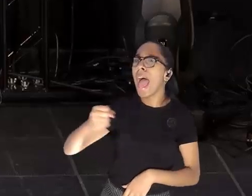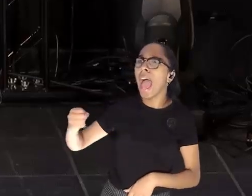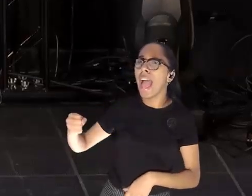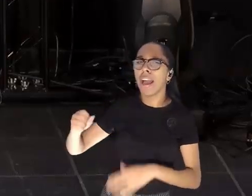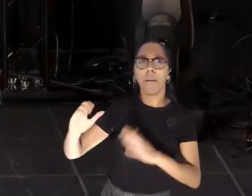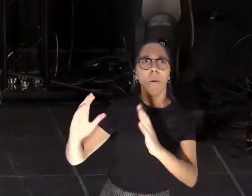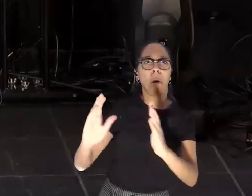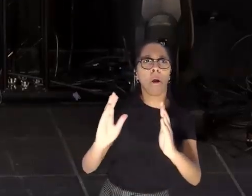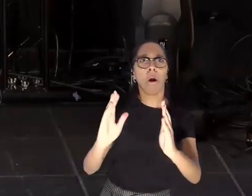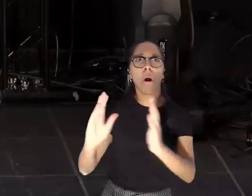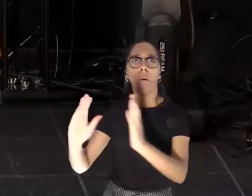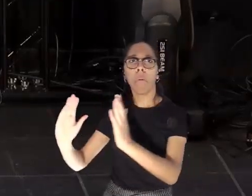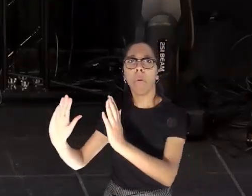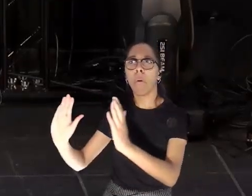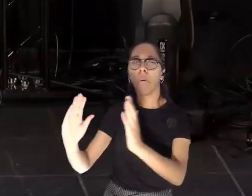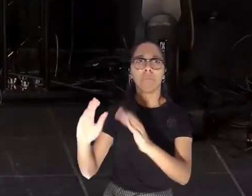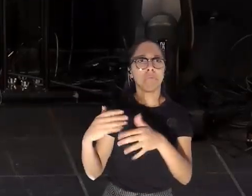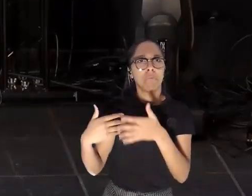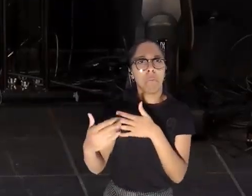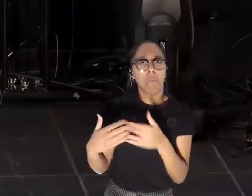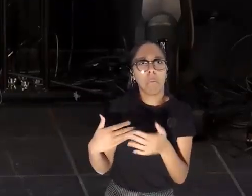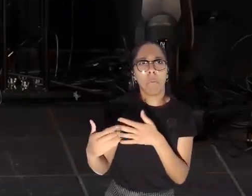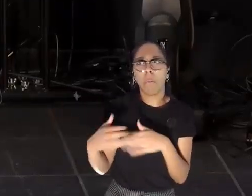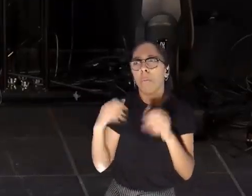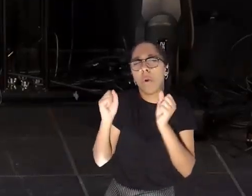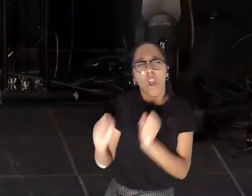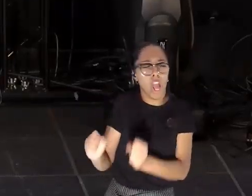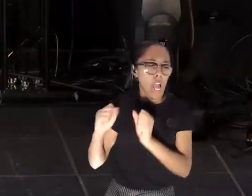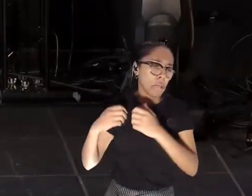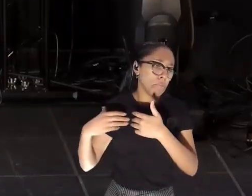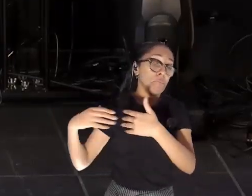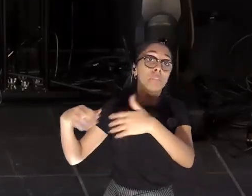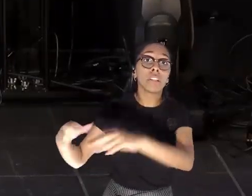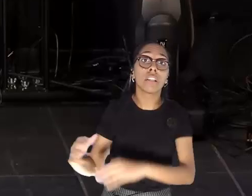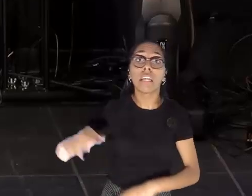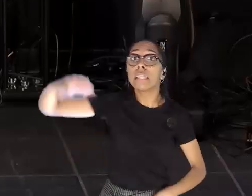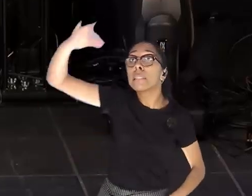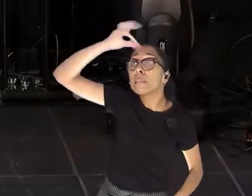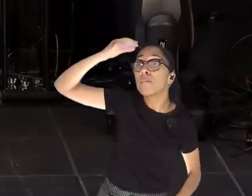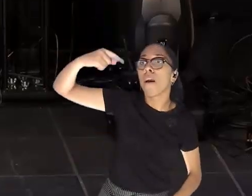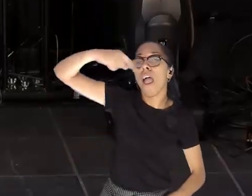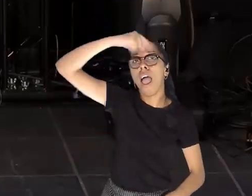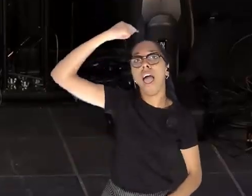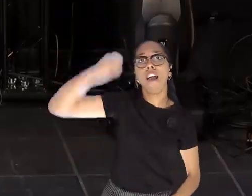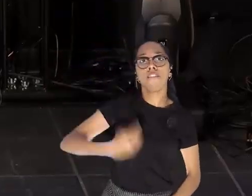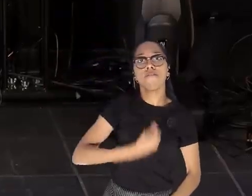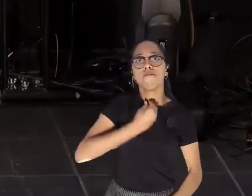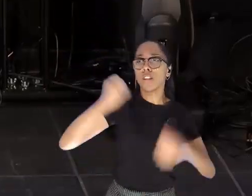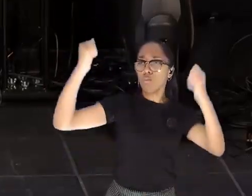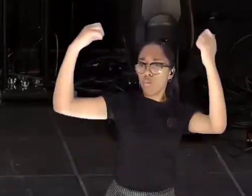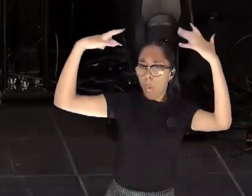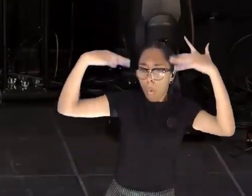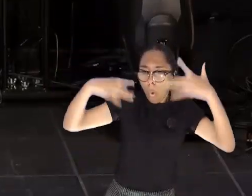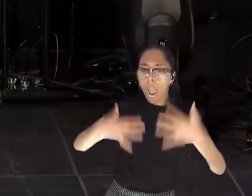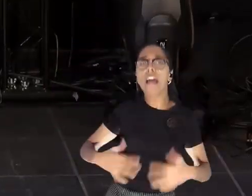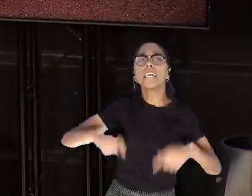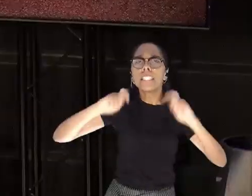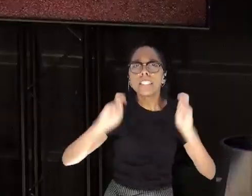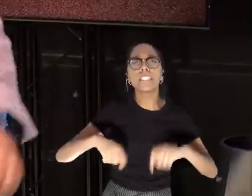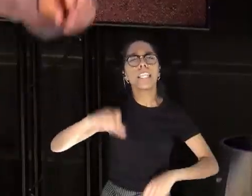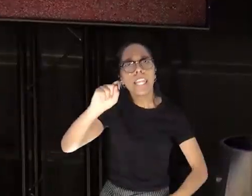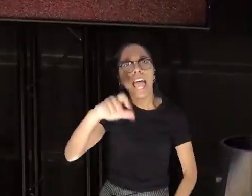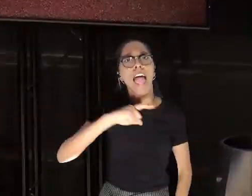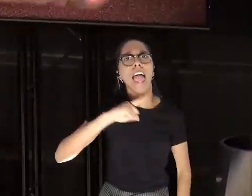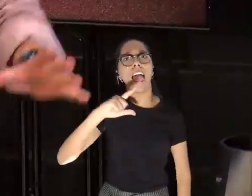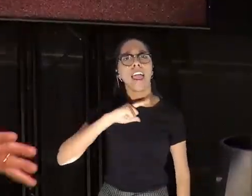casa não tem demônio atrás de cortina, na minha casa tem presença do Espírito Santo de Deus. Tem,